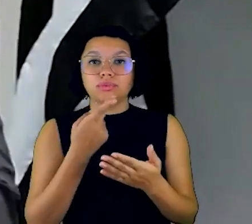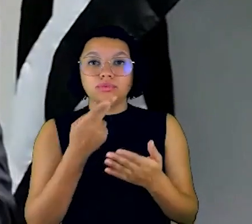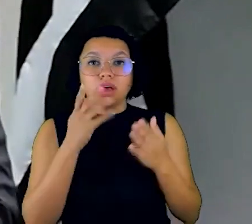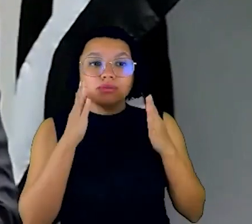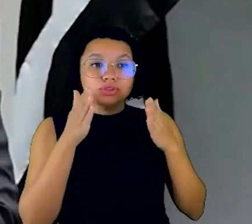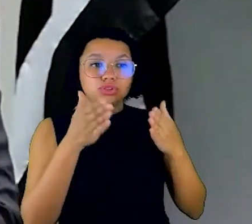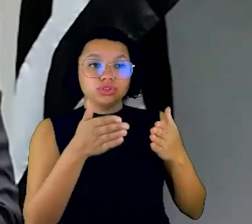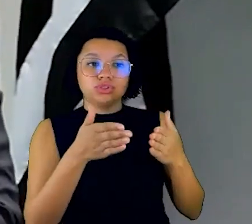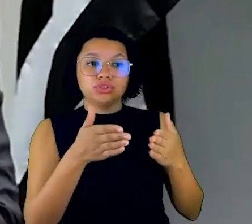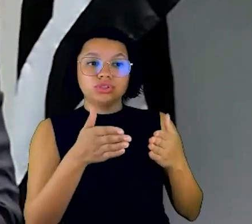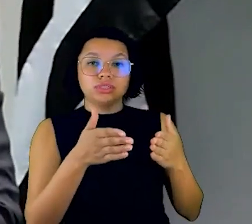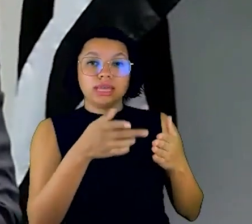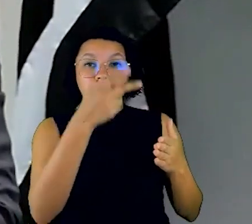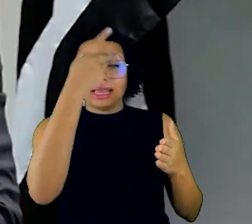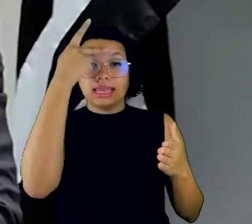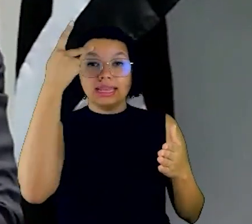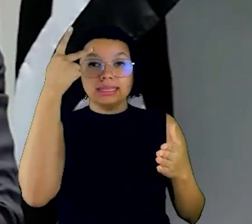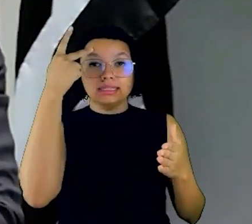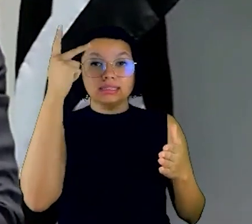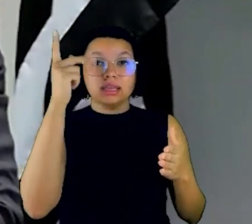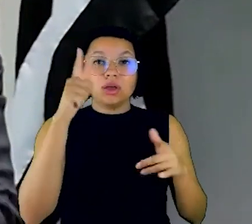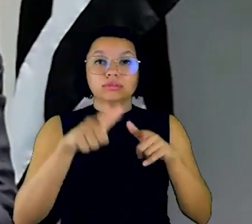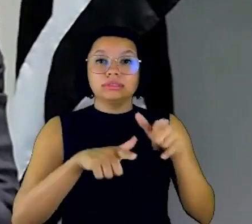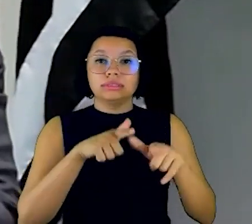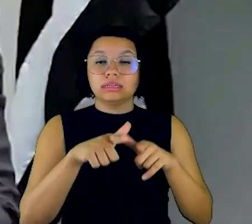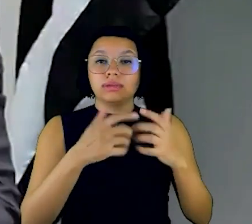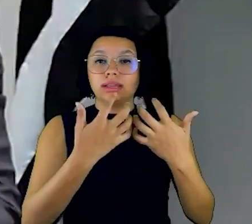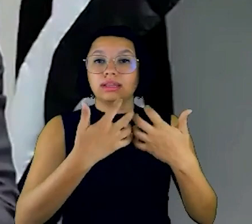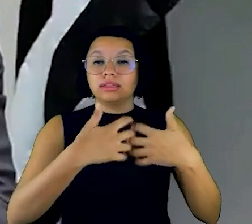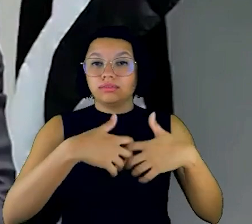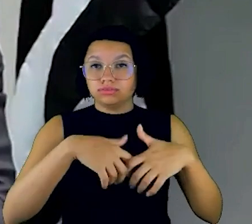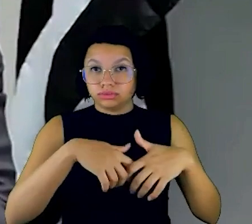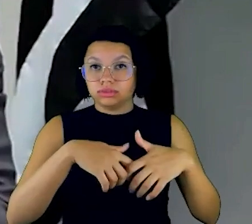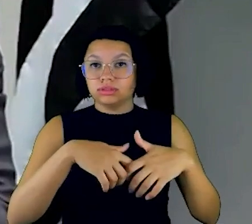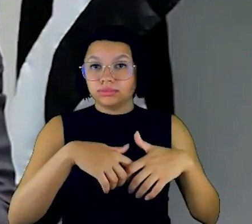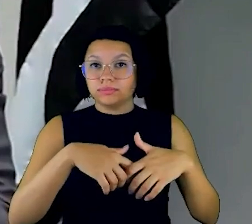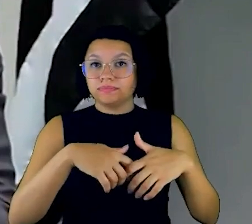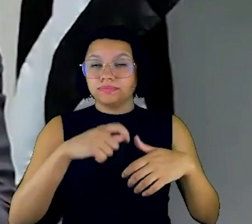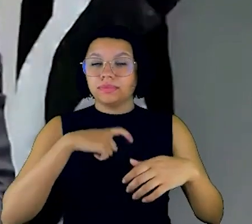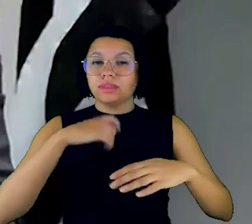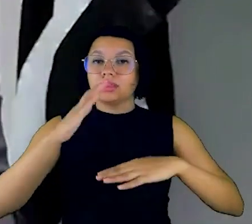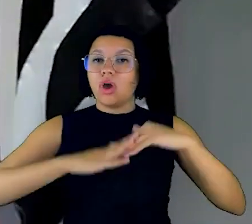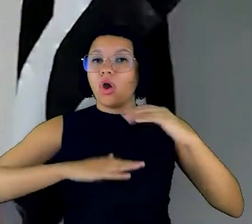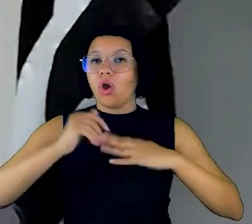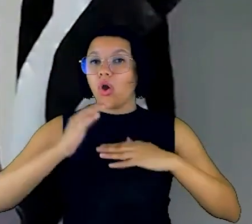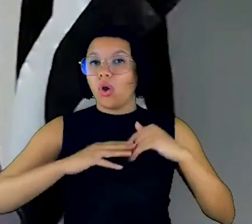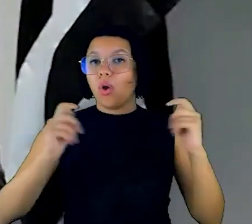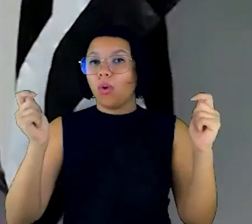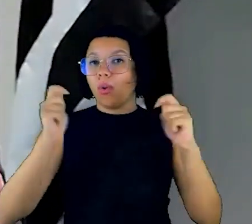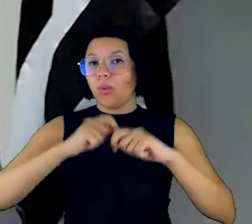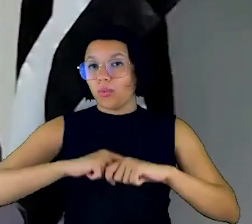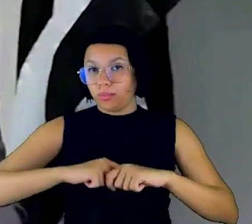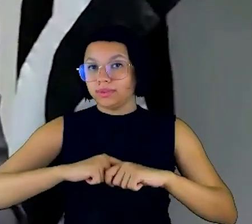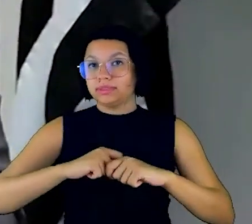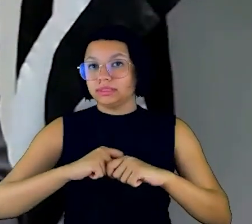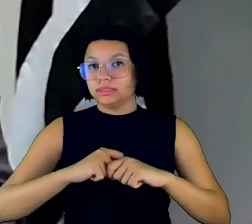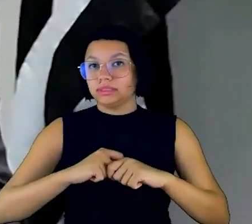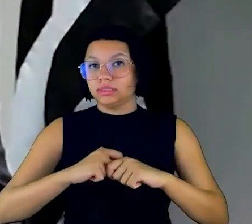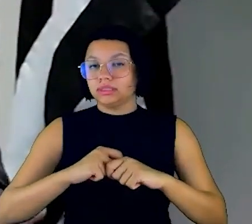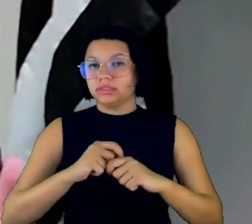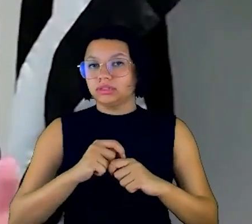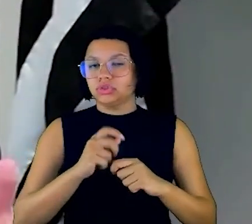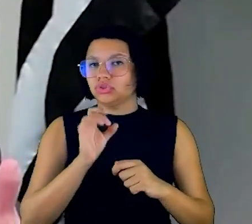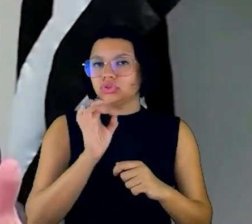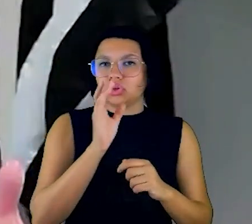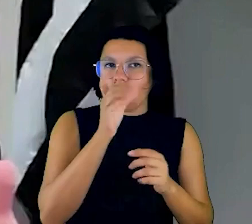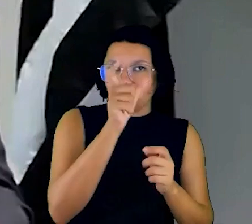naturalmente àqueles que estão no exercício de função que alberga essa competência, com exclusividade ou não. Nós